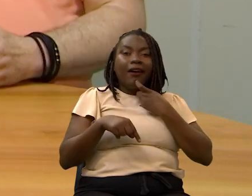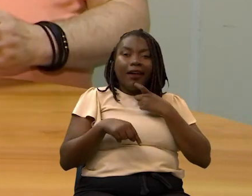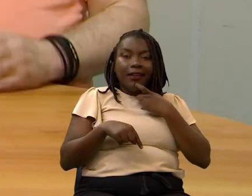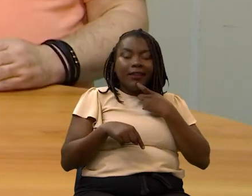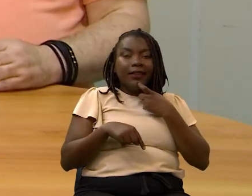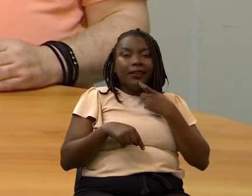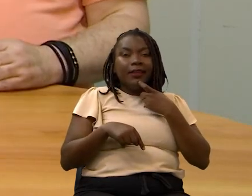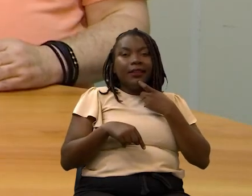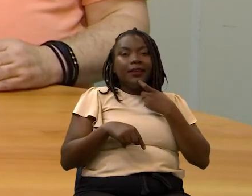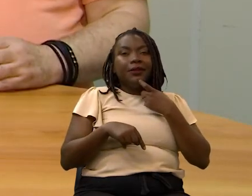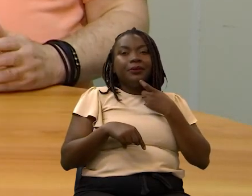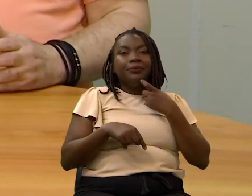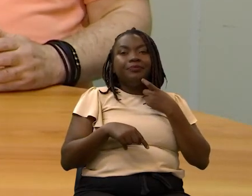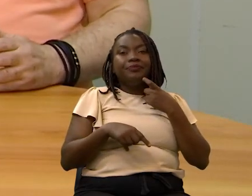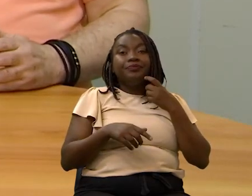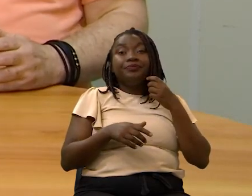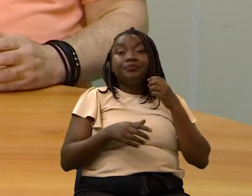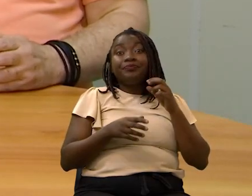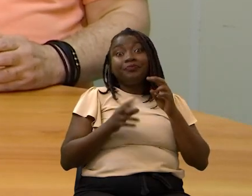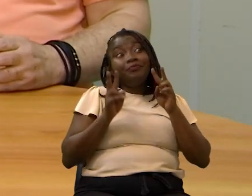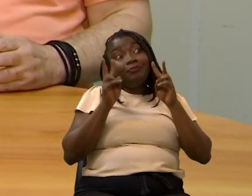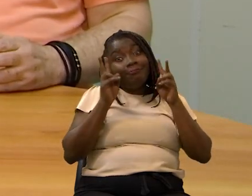tem esse